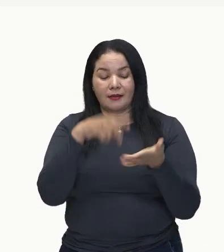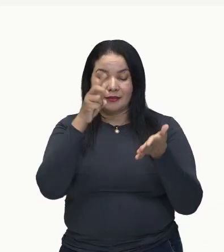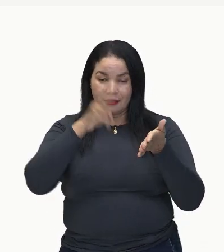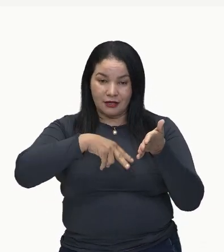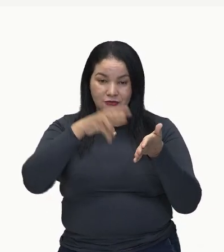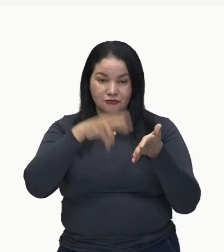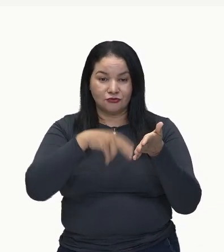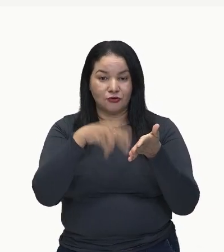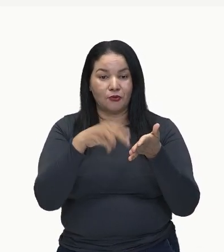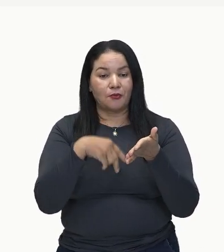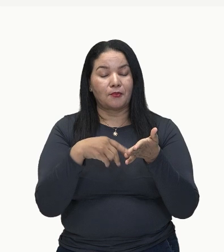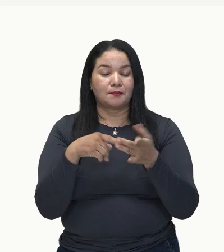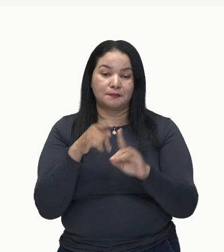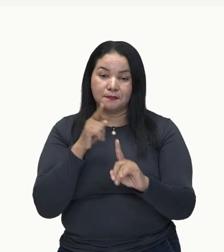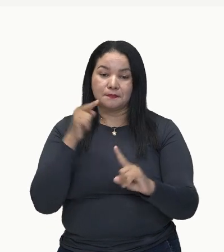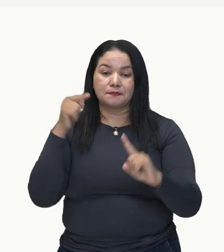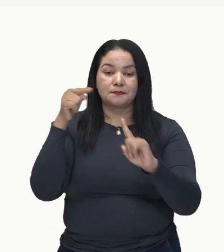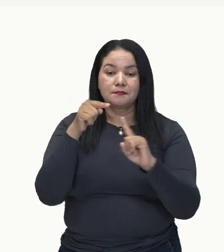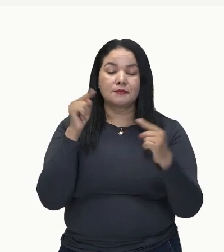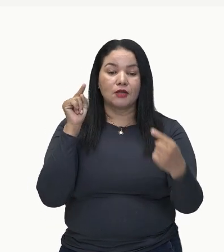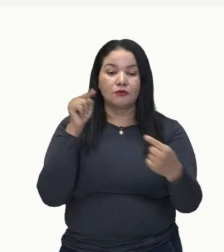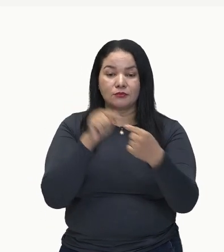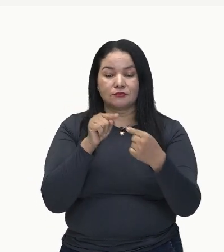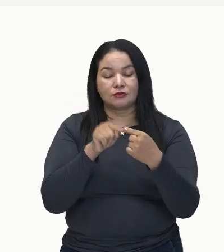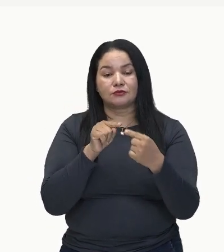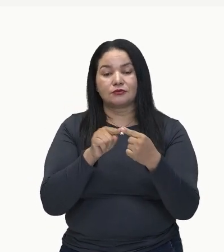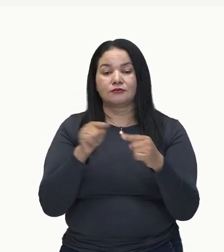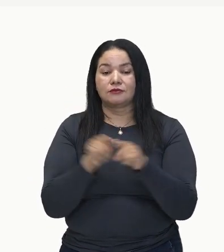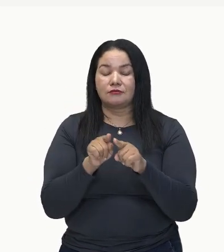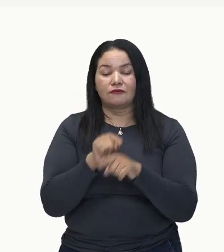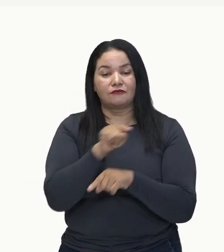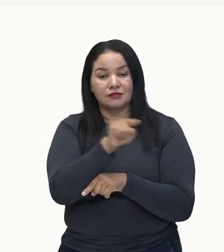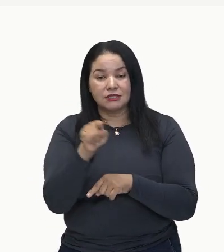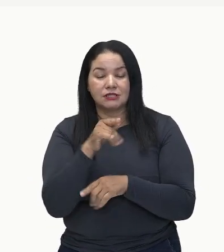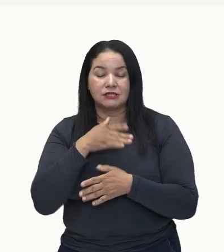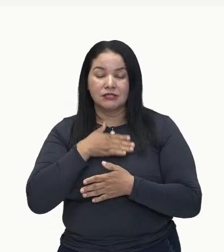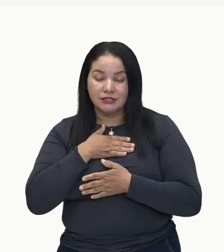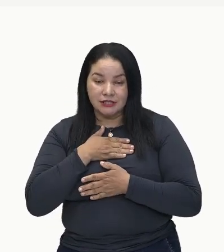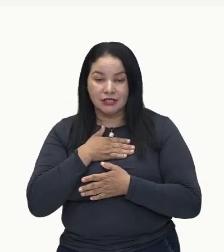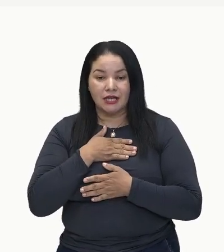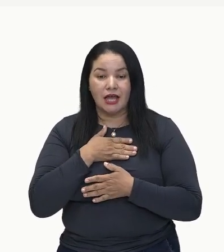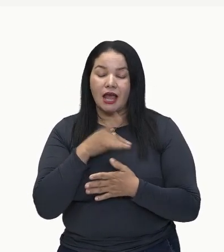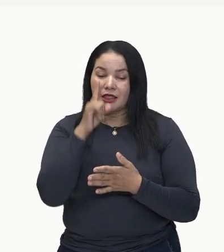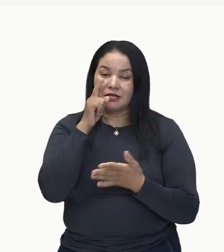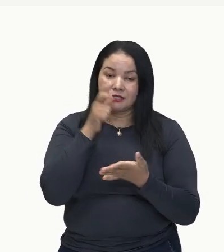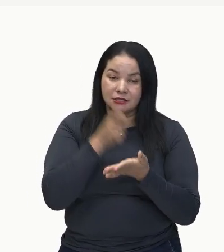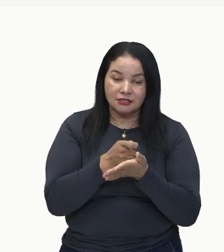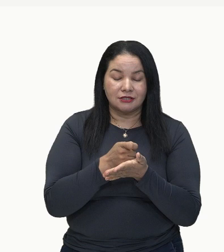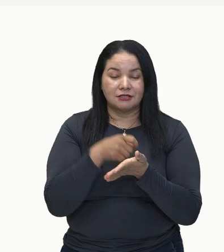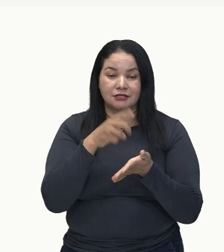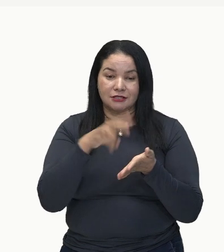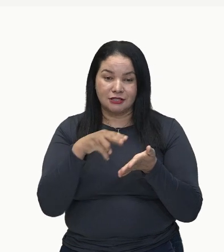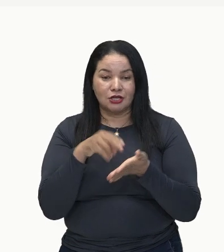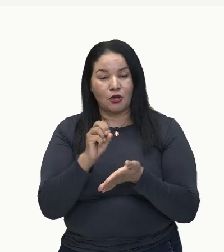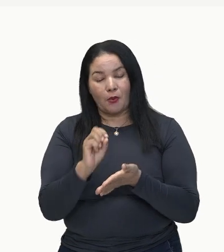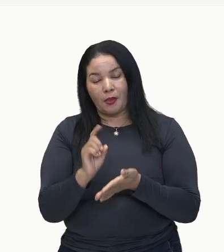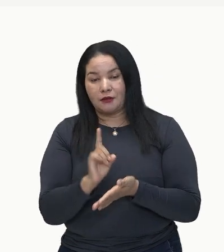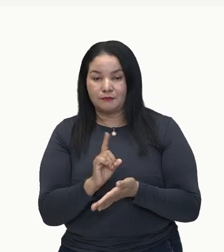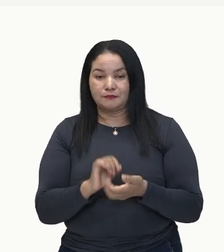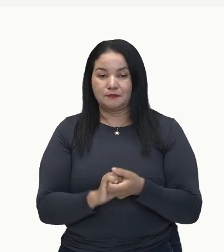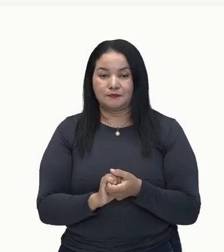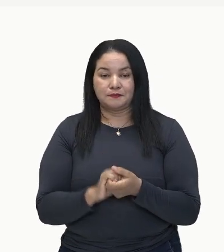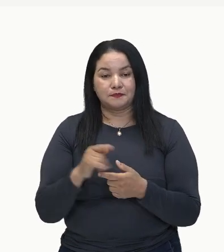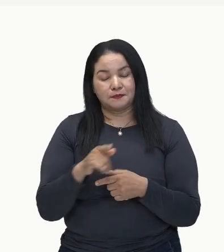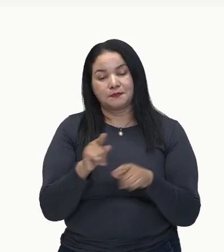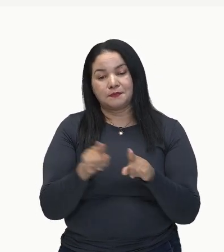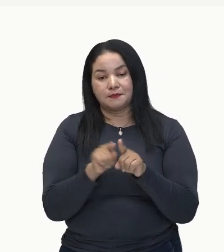ler, se você está interessado em uma certa obra, e você vai tomar a decisão. Observe aí as opiniões.